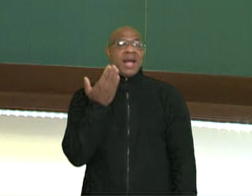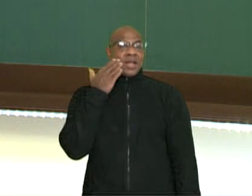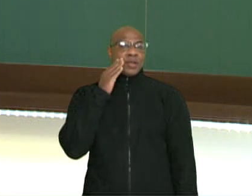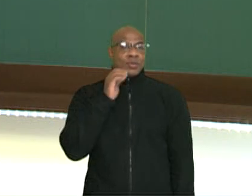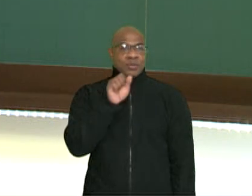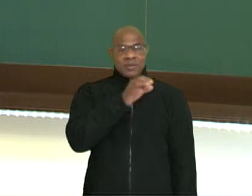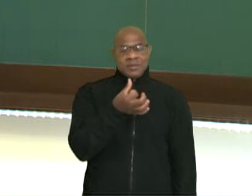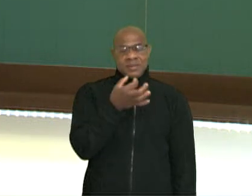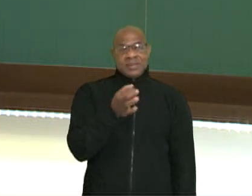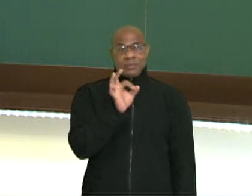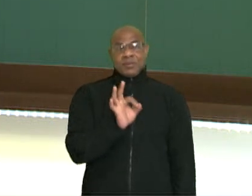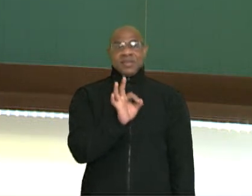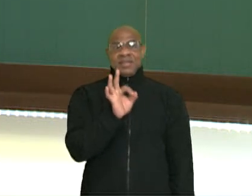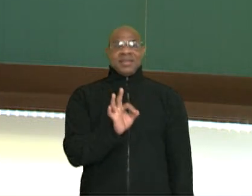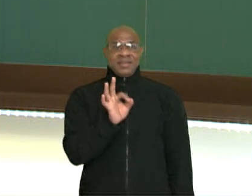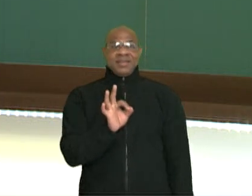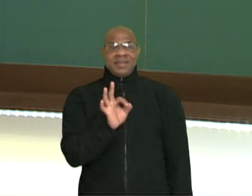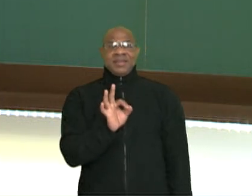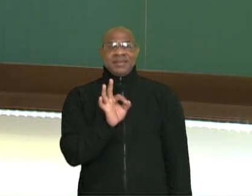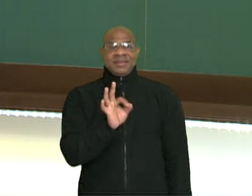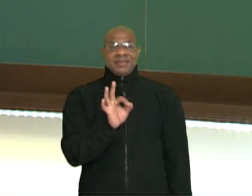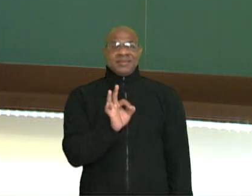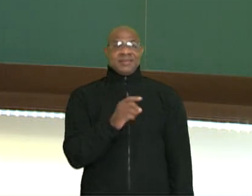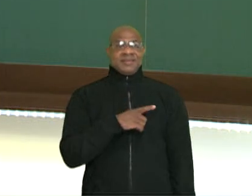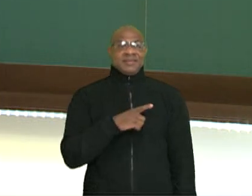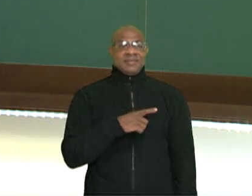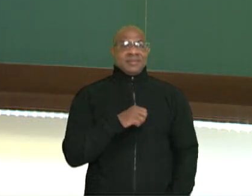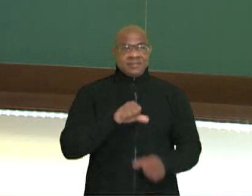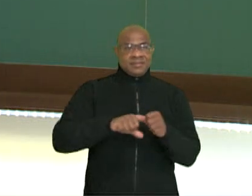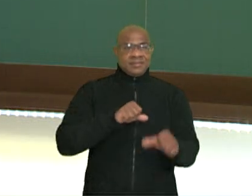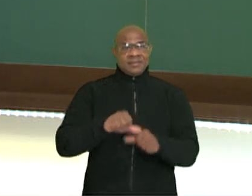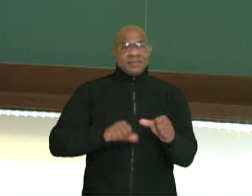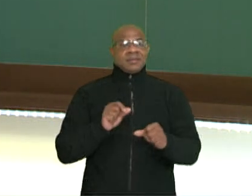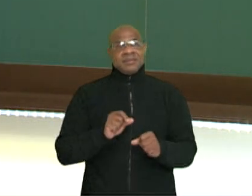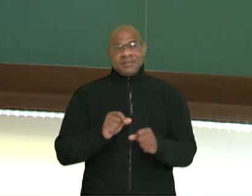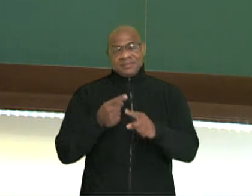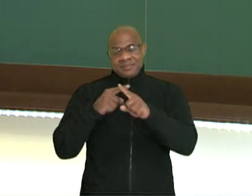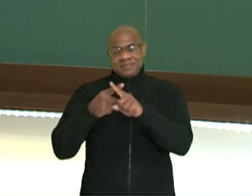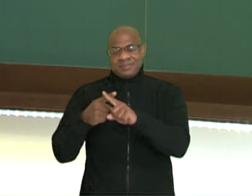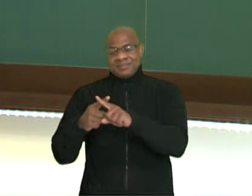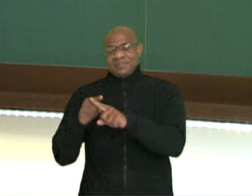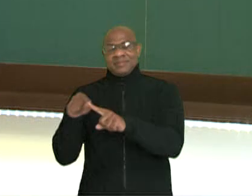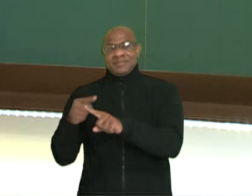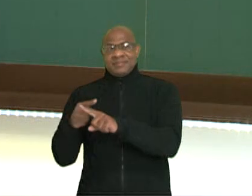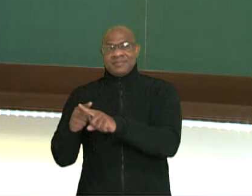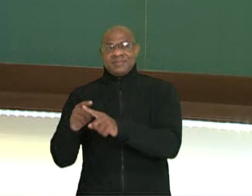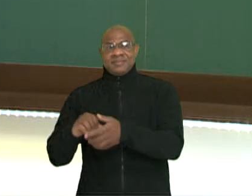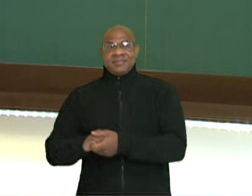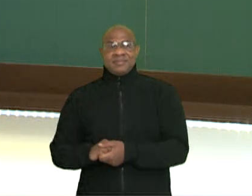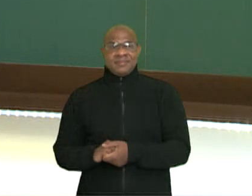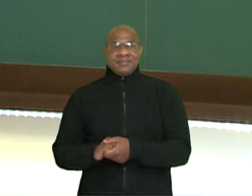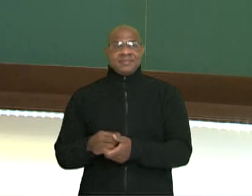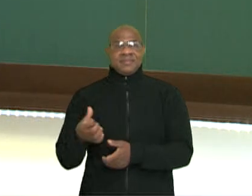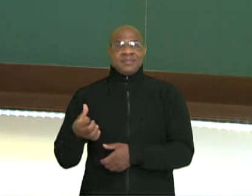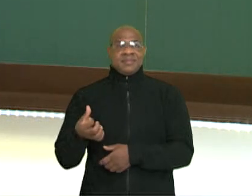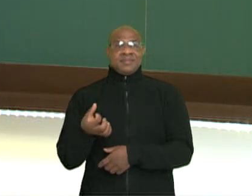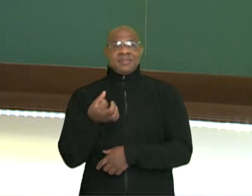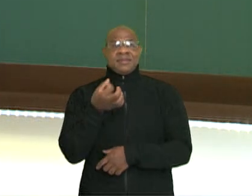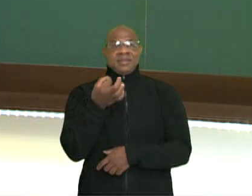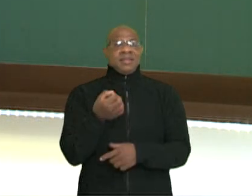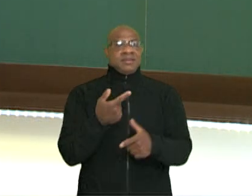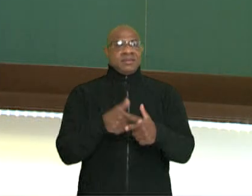60%. 60% de 600 se transforma numa conta de vezes, certo? 60 dividido por 100,